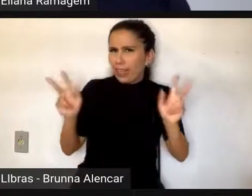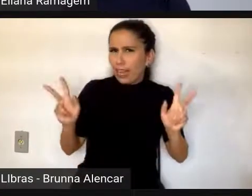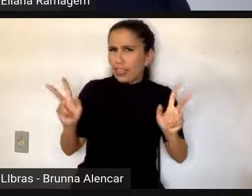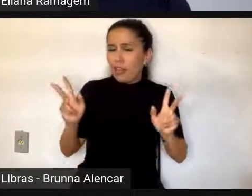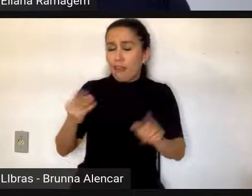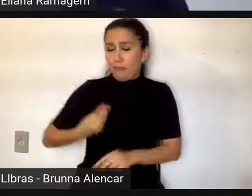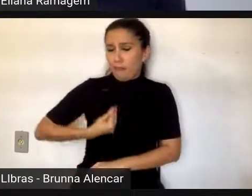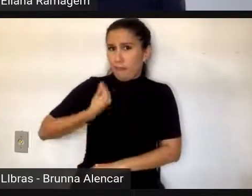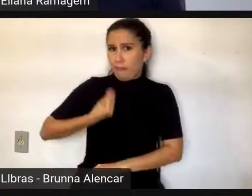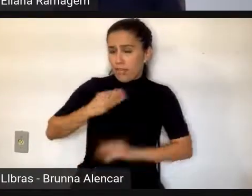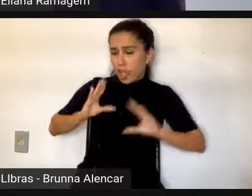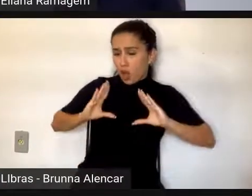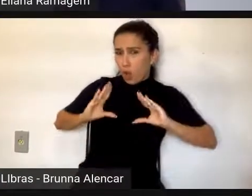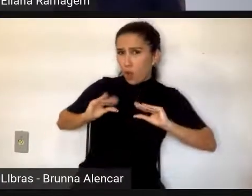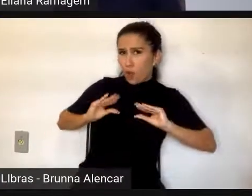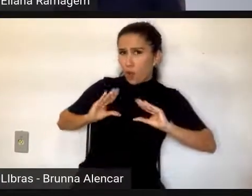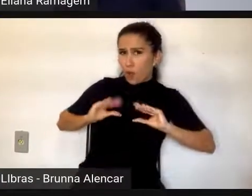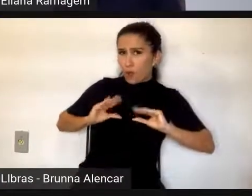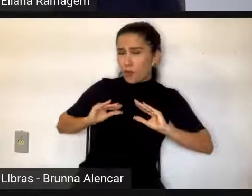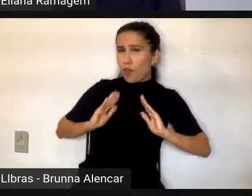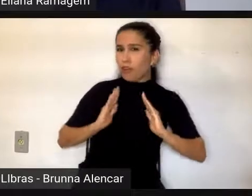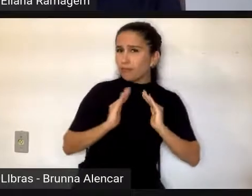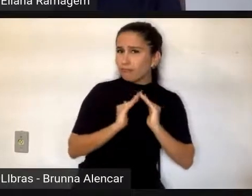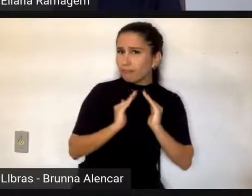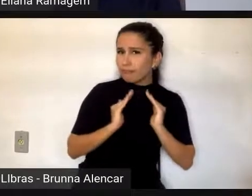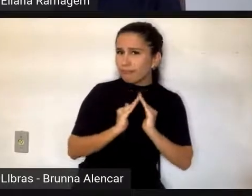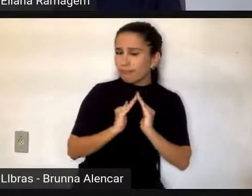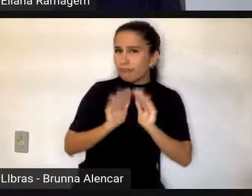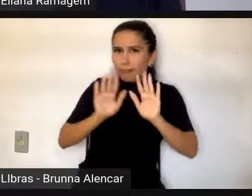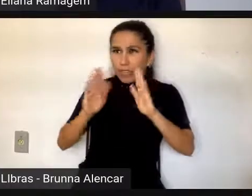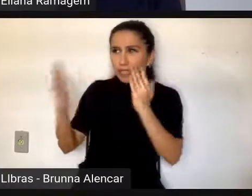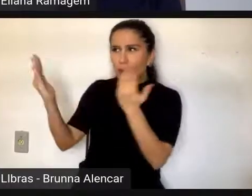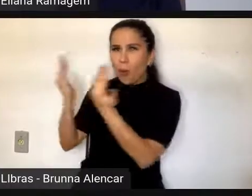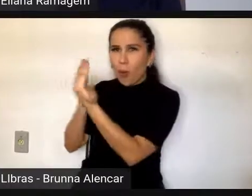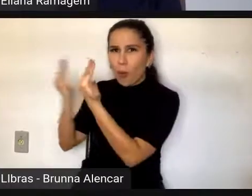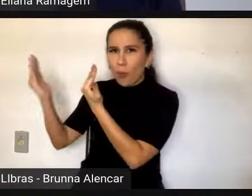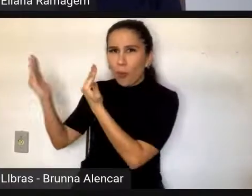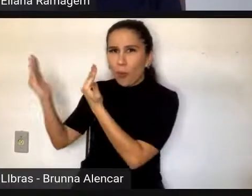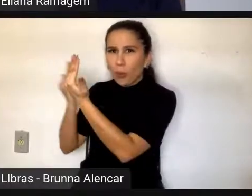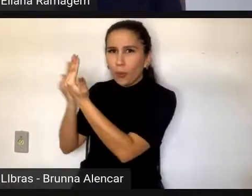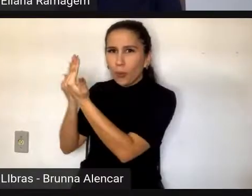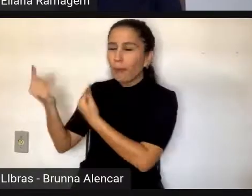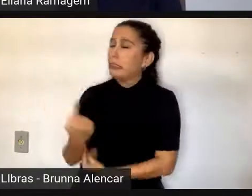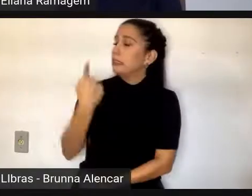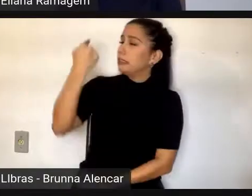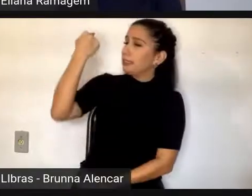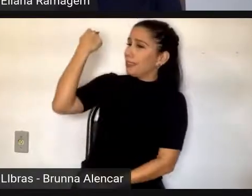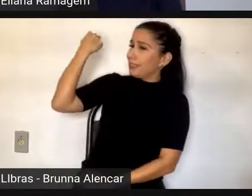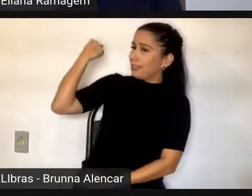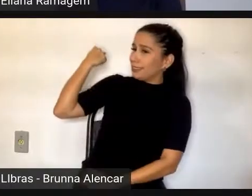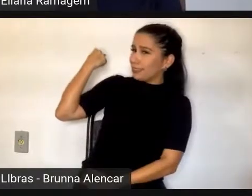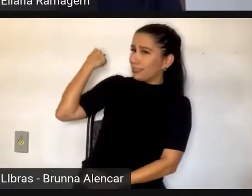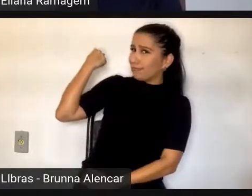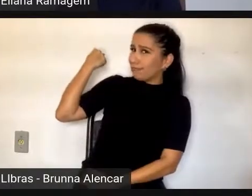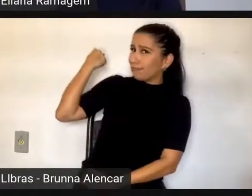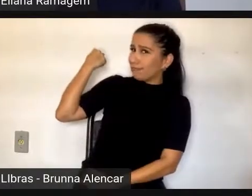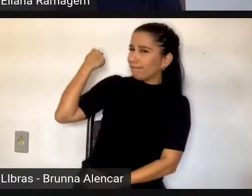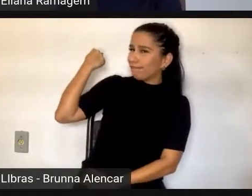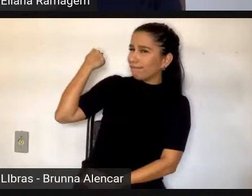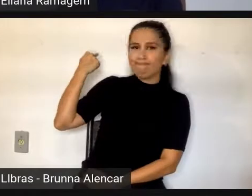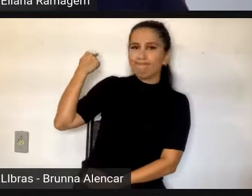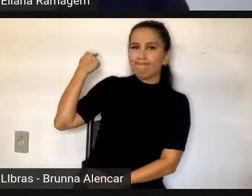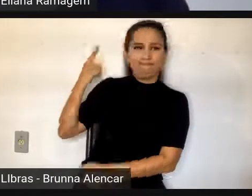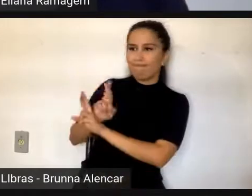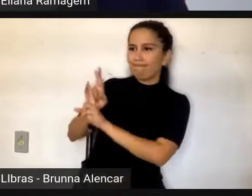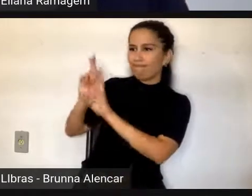Nossos antepassados tinham outras exigências. Nós começamos, não